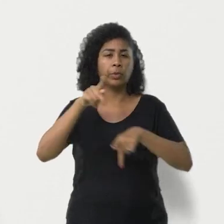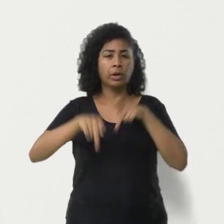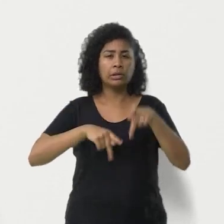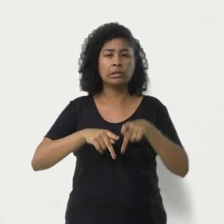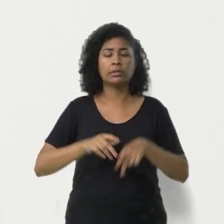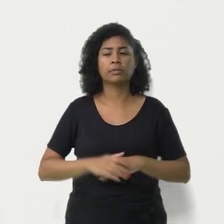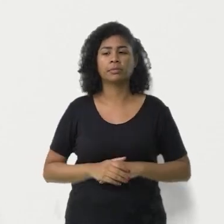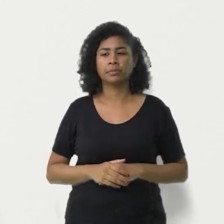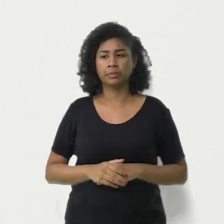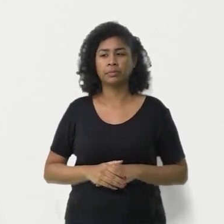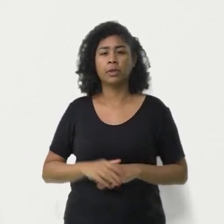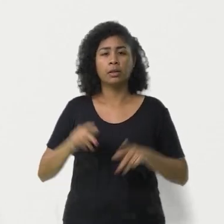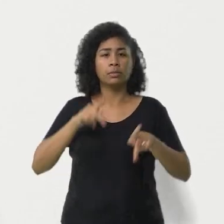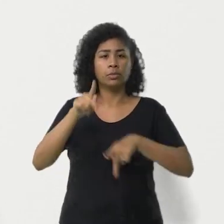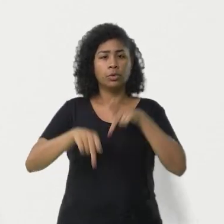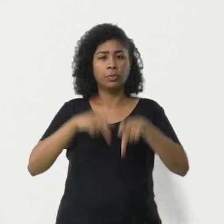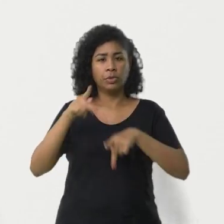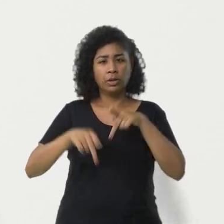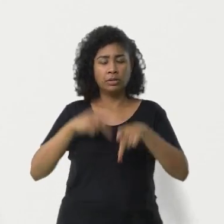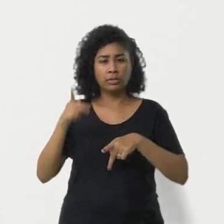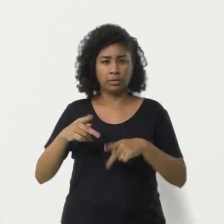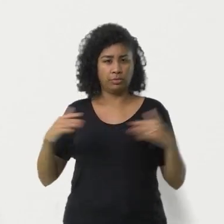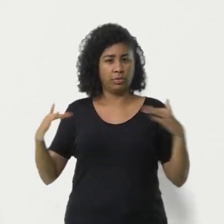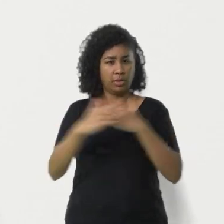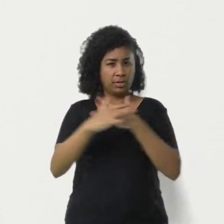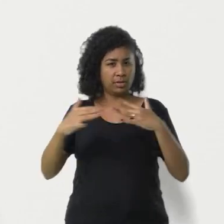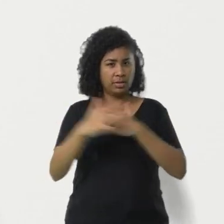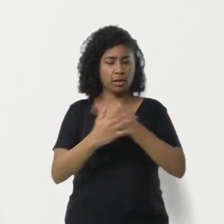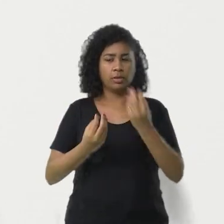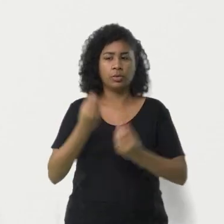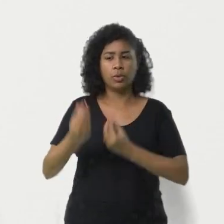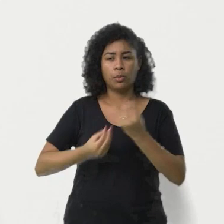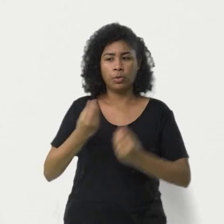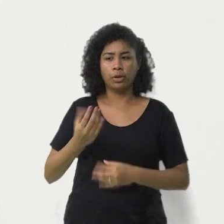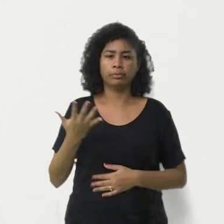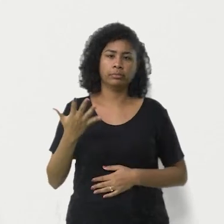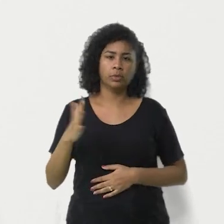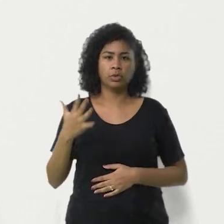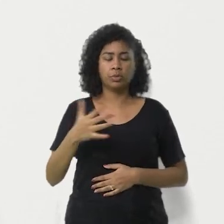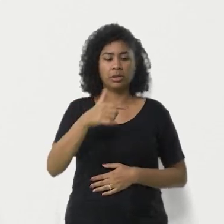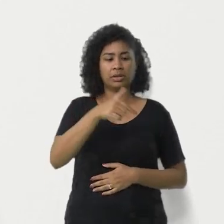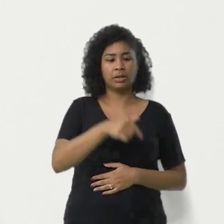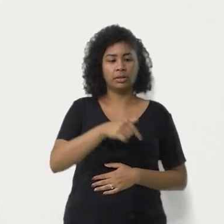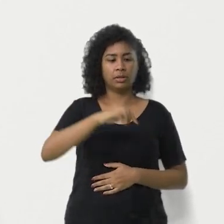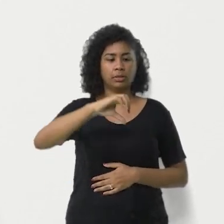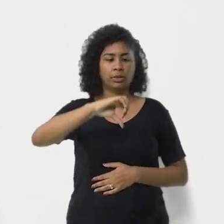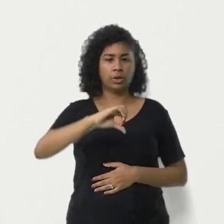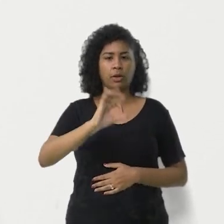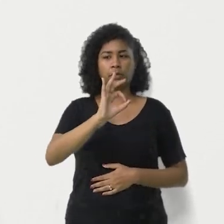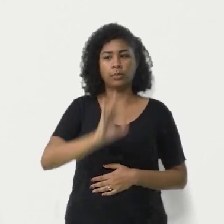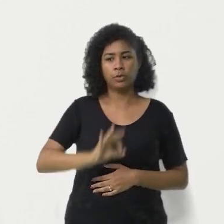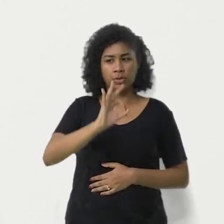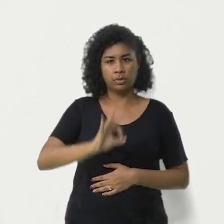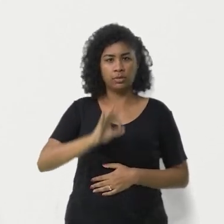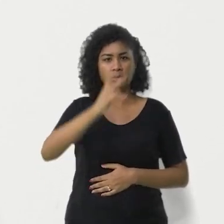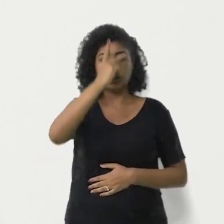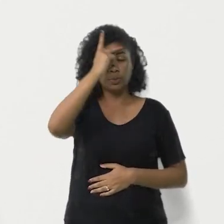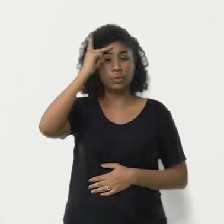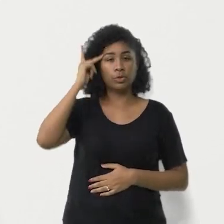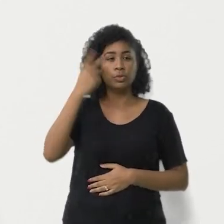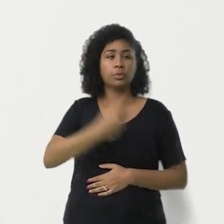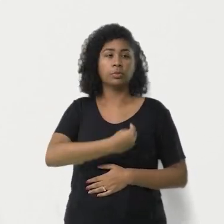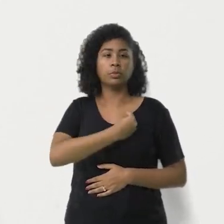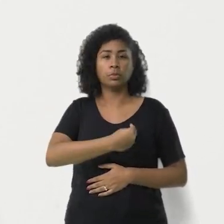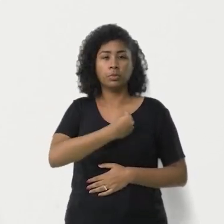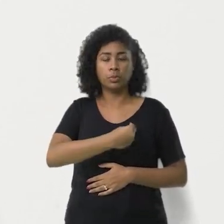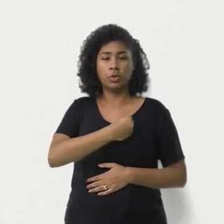A população urbana, como é que ela está? Em torno de 79% das pessoas vivem na